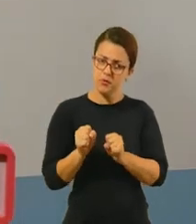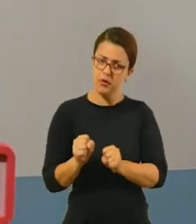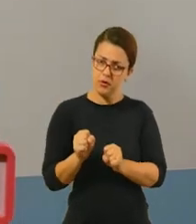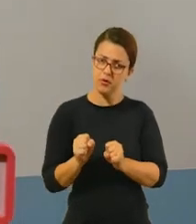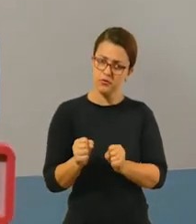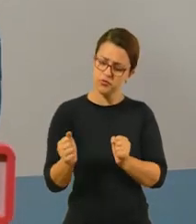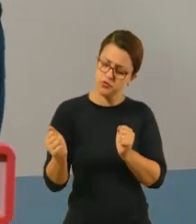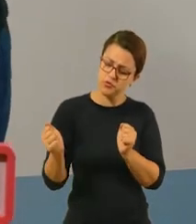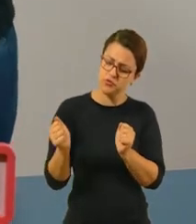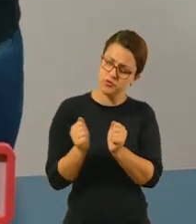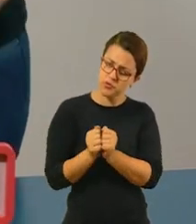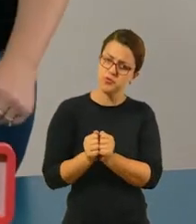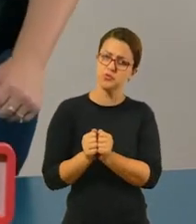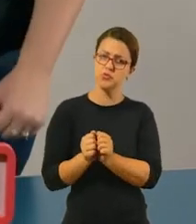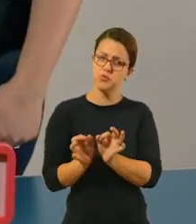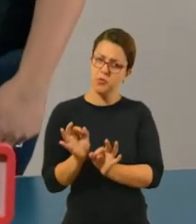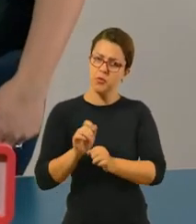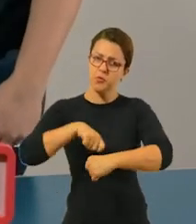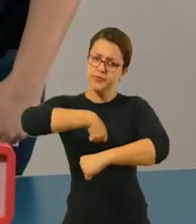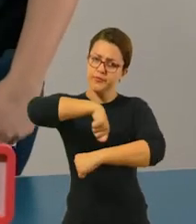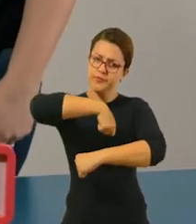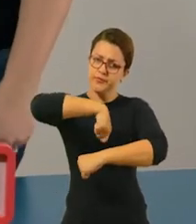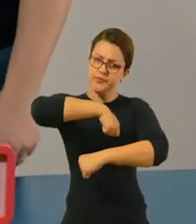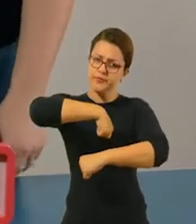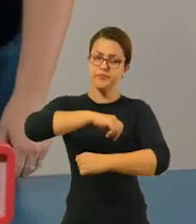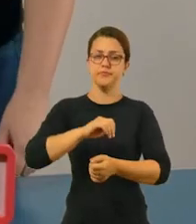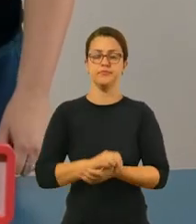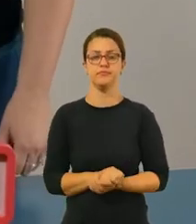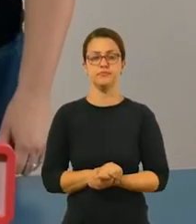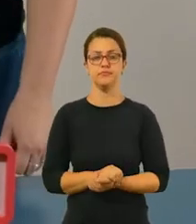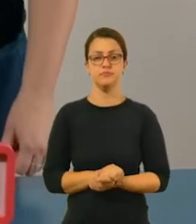fazer essa receita com a ajuda desse adulto aí na sua casa.